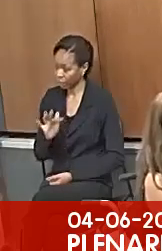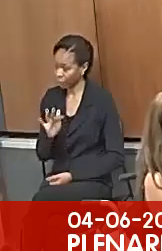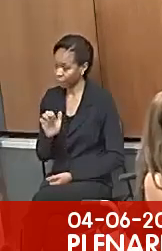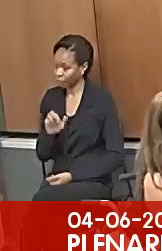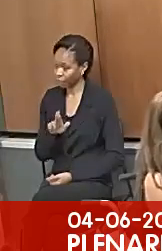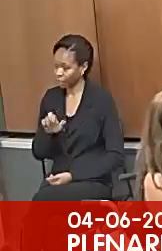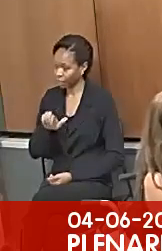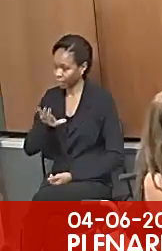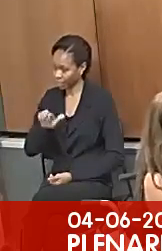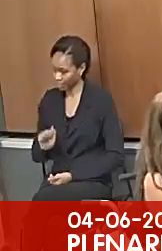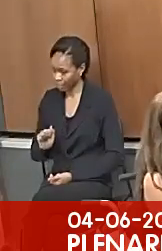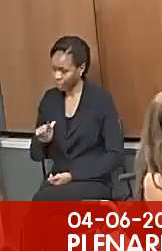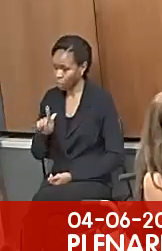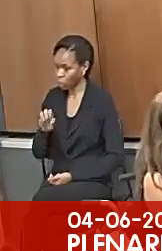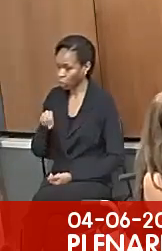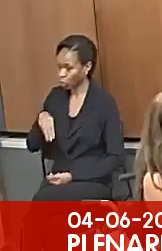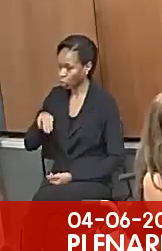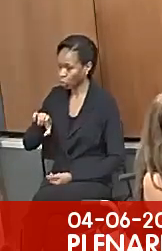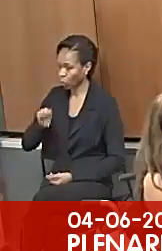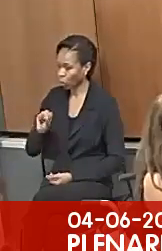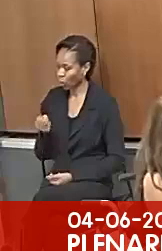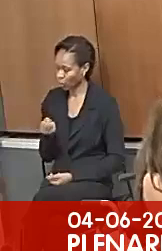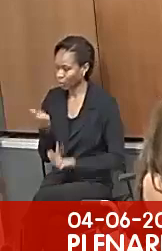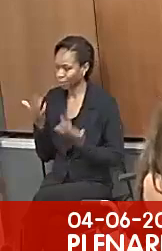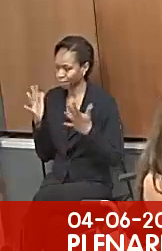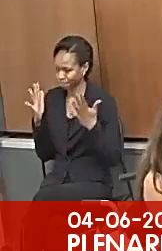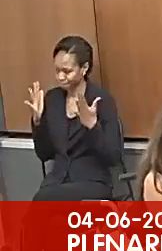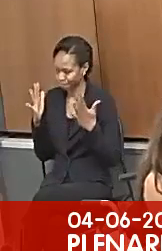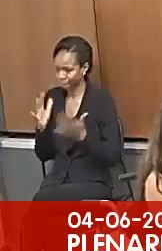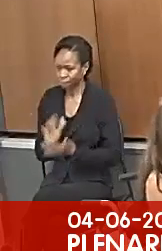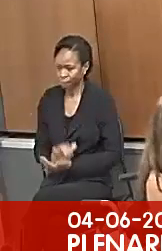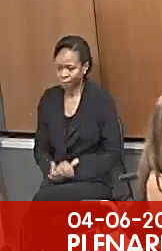palmas para ela, por favor, Catiane.